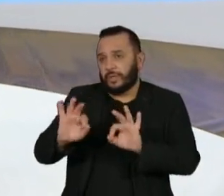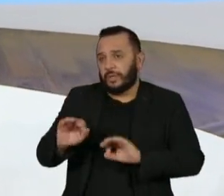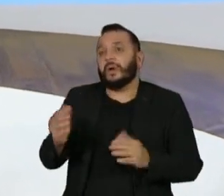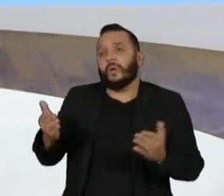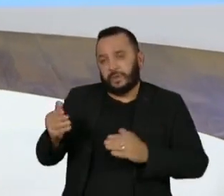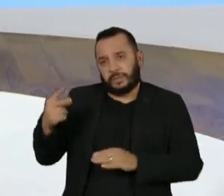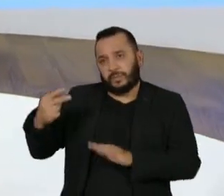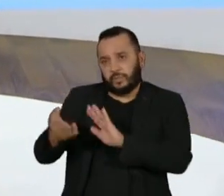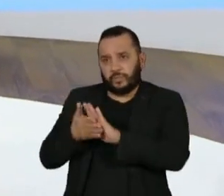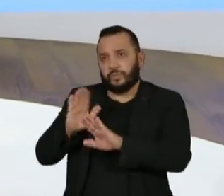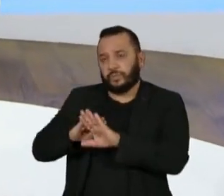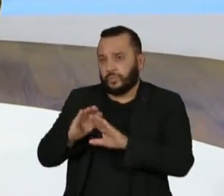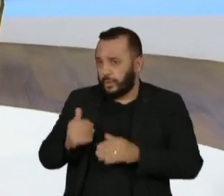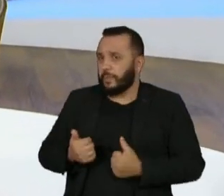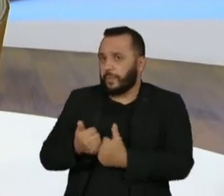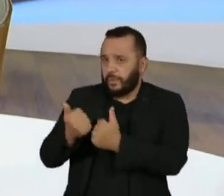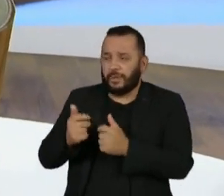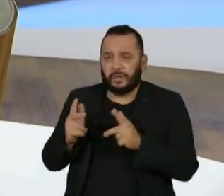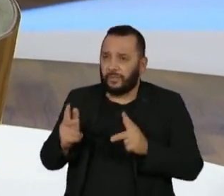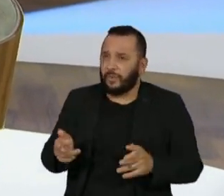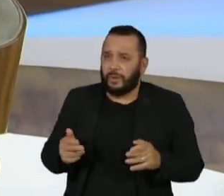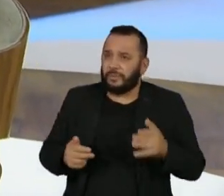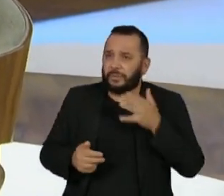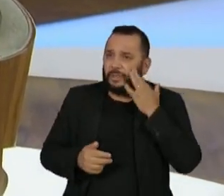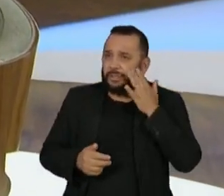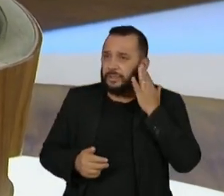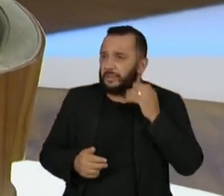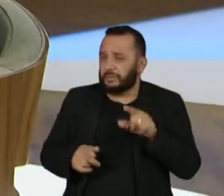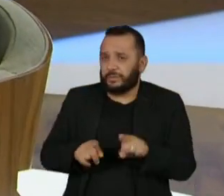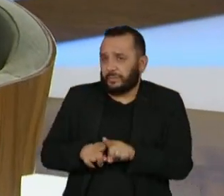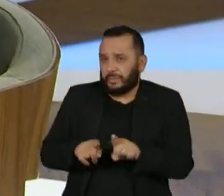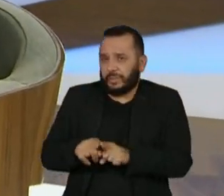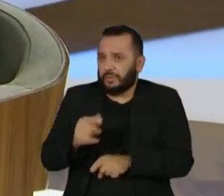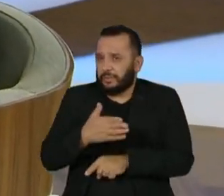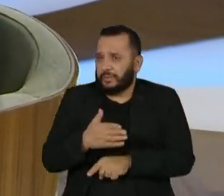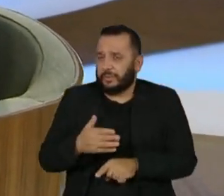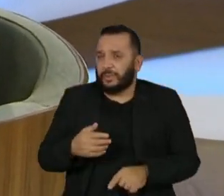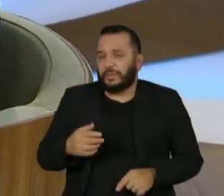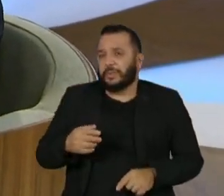Bolsonaro estão, como eu citei agora há pouco em relação ao Tarcísio. Isso é natural, o segundo turno é para isso.